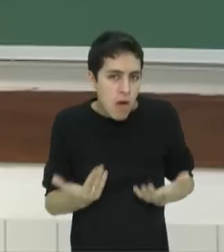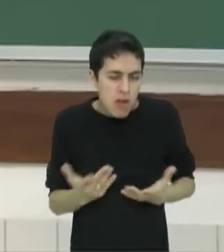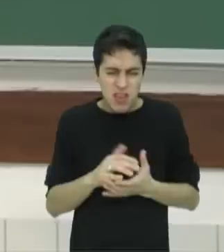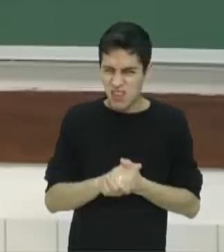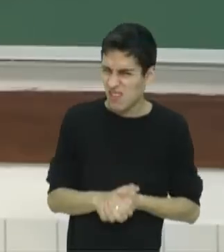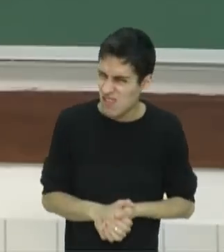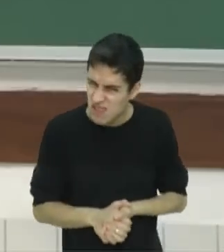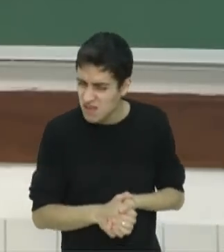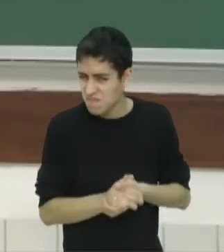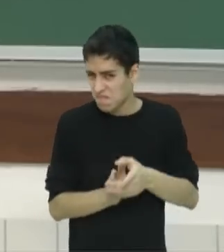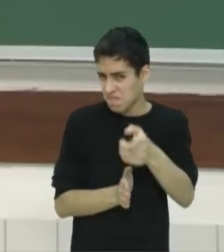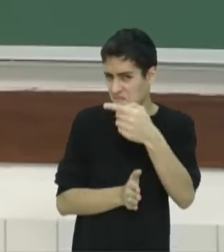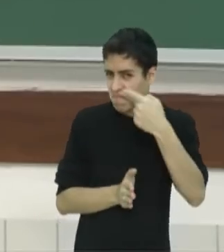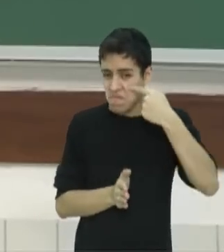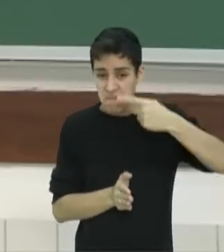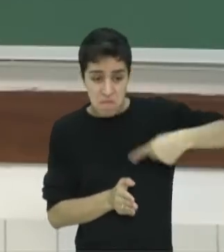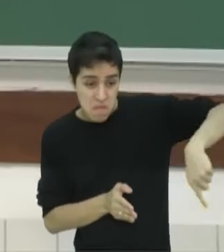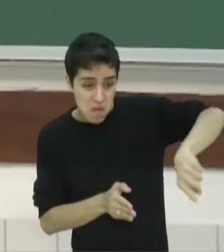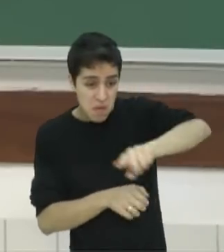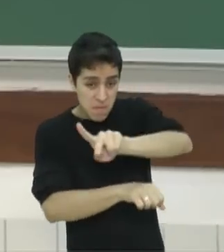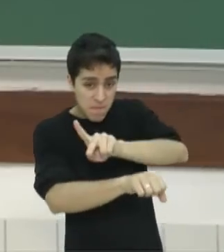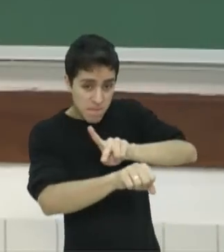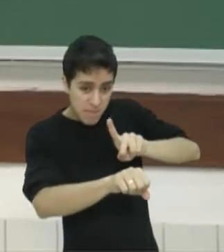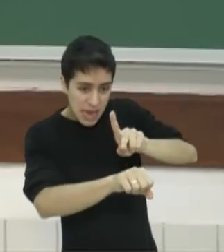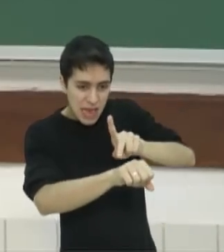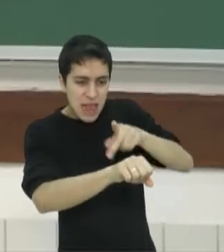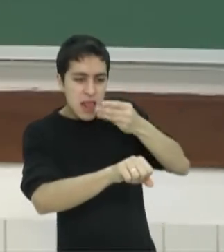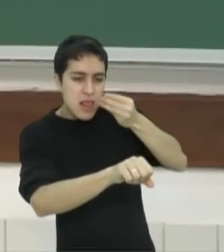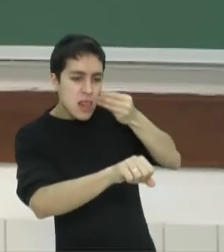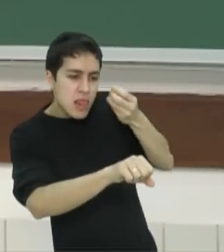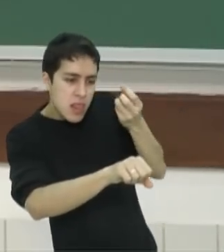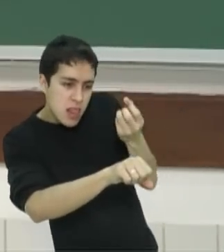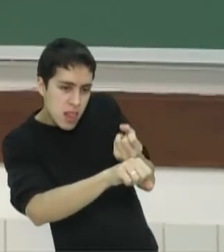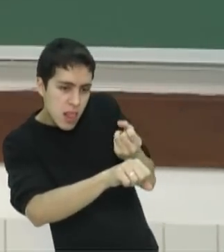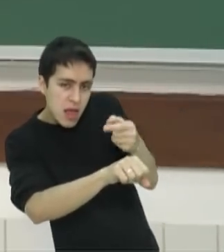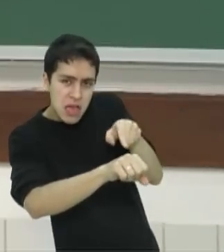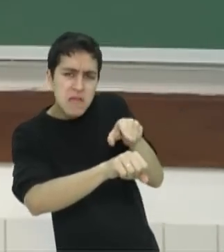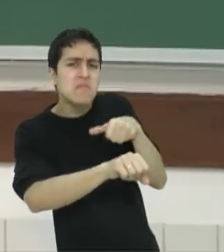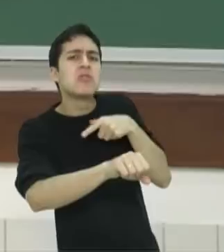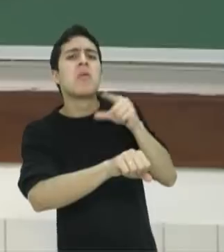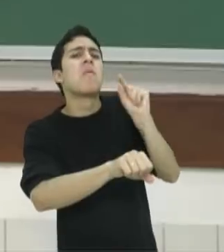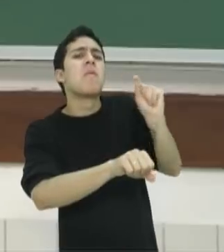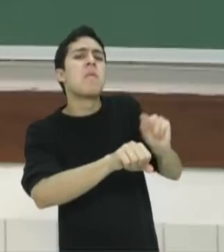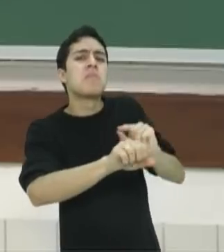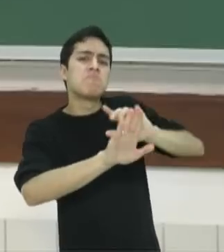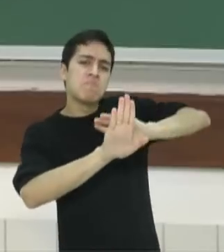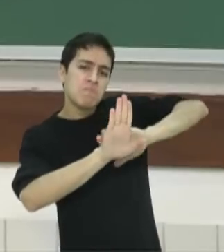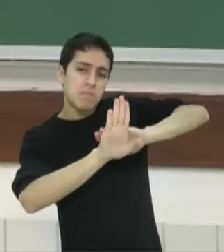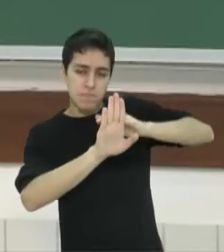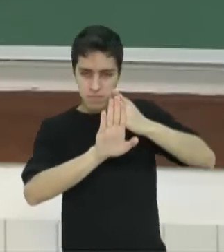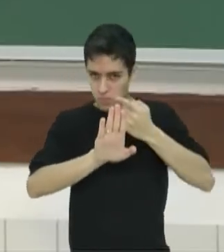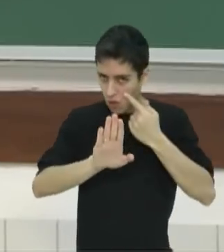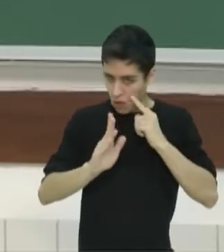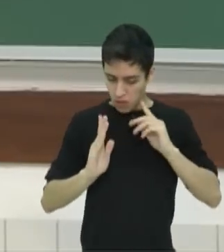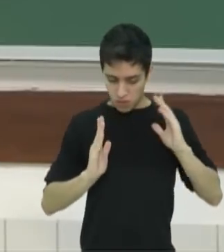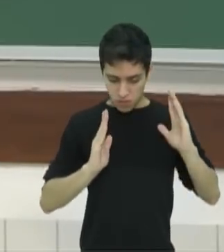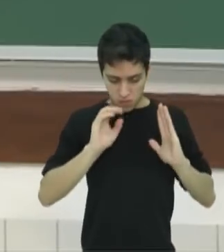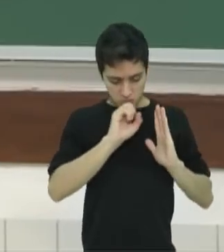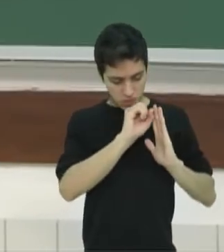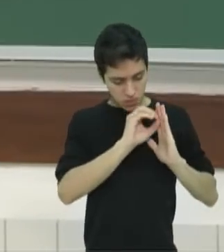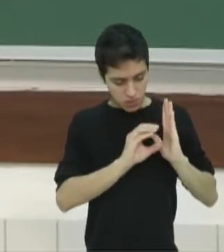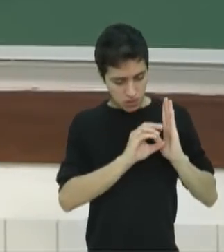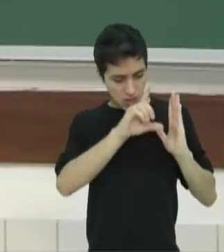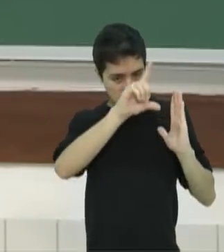o branqueamento do país, essa atitude tinha fundamento? Pois bem, no século XIX,